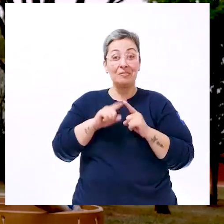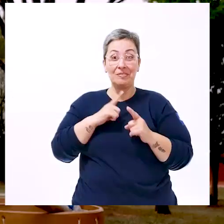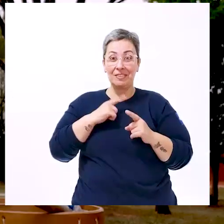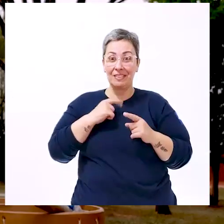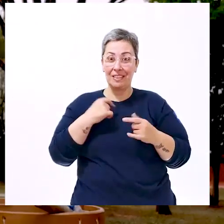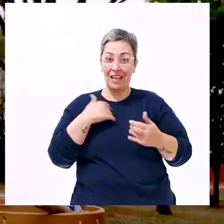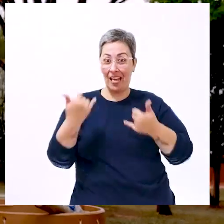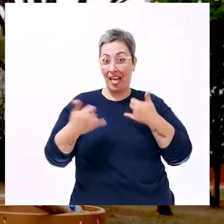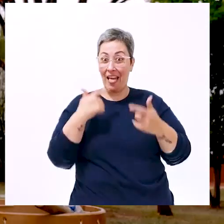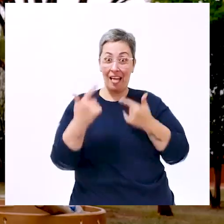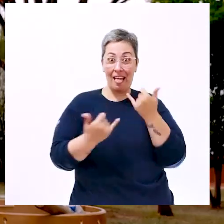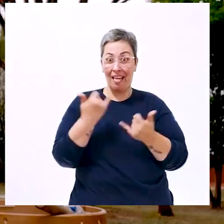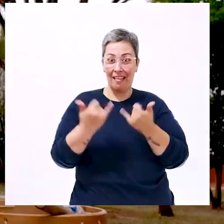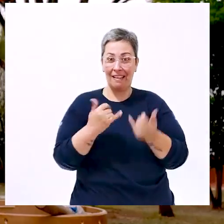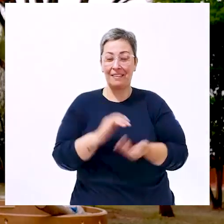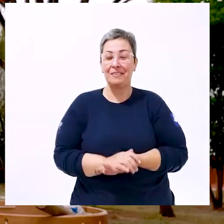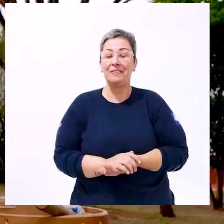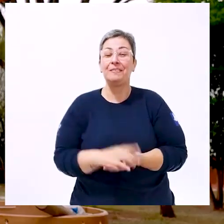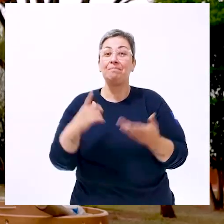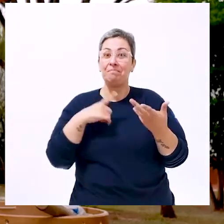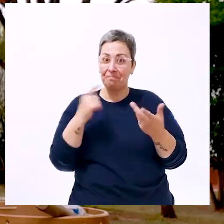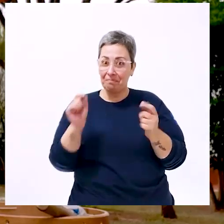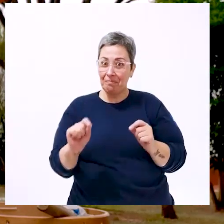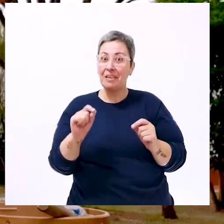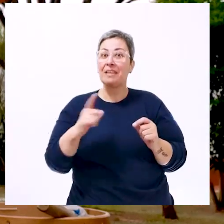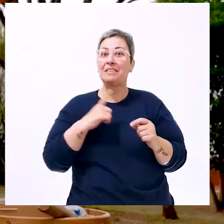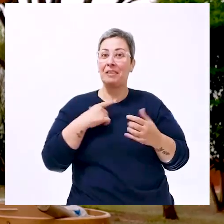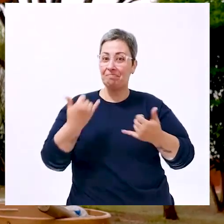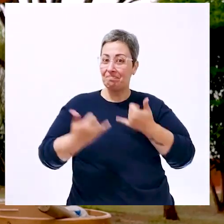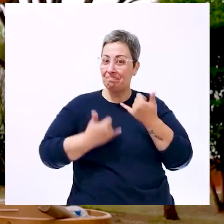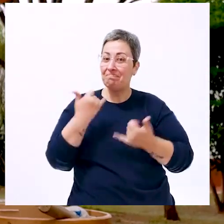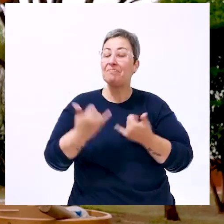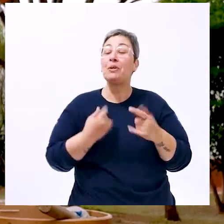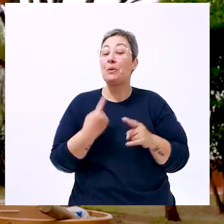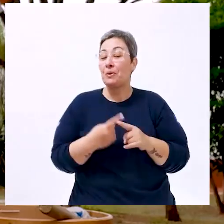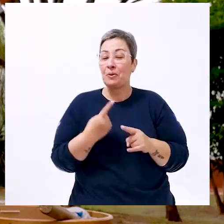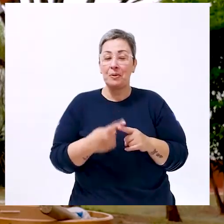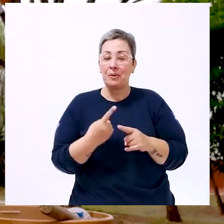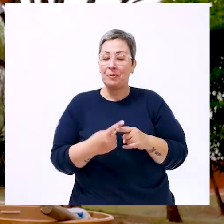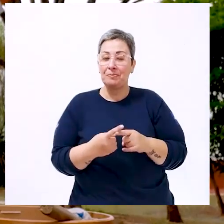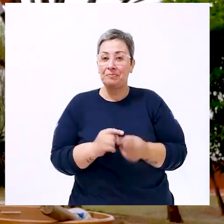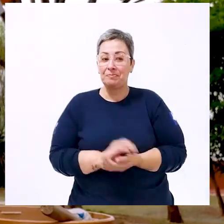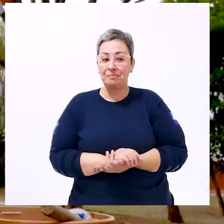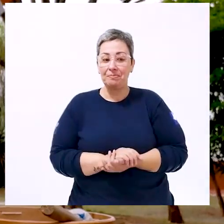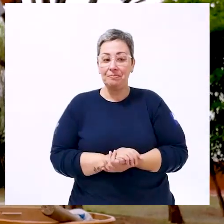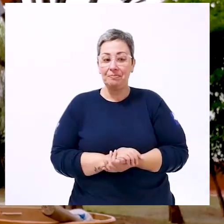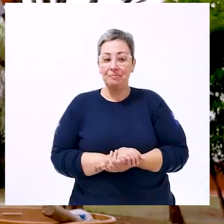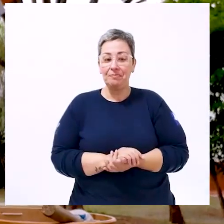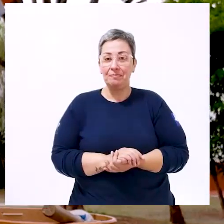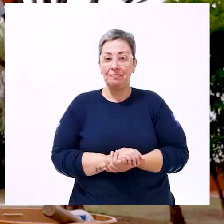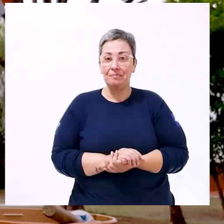minha alma hoje está serelepe, não é verdade? Ela está serelepe. Por